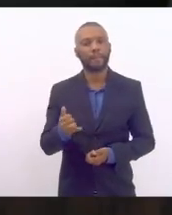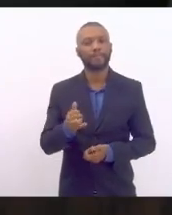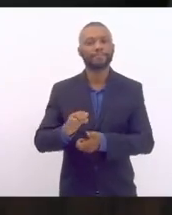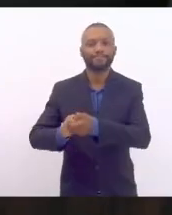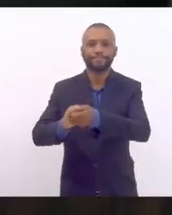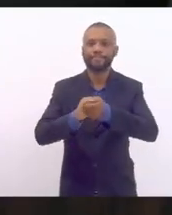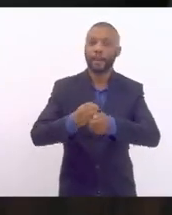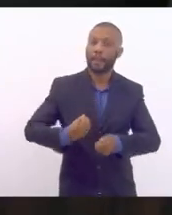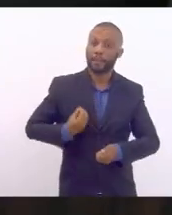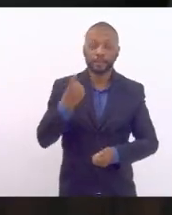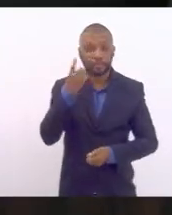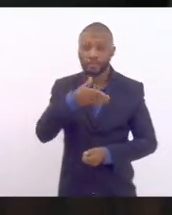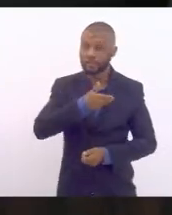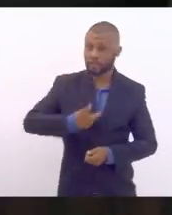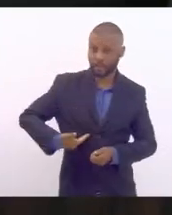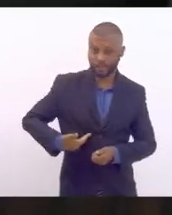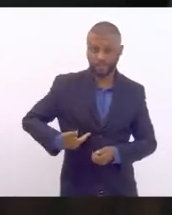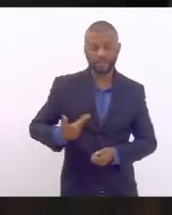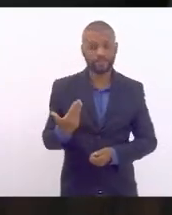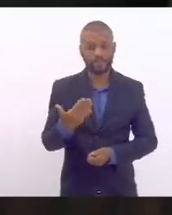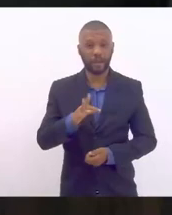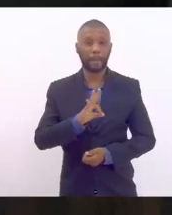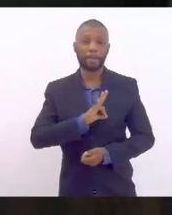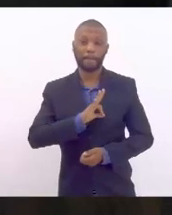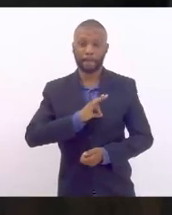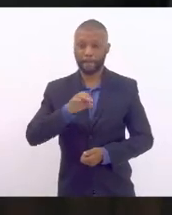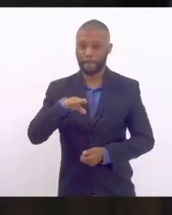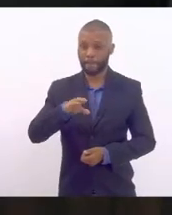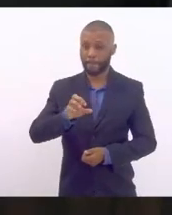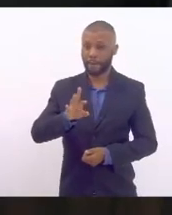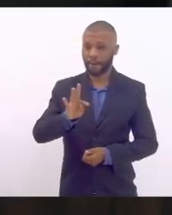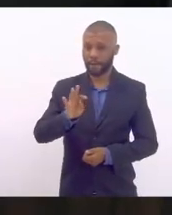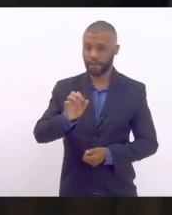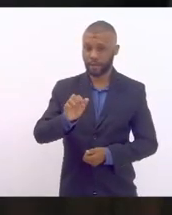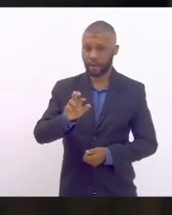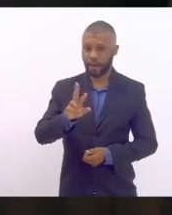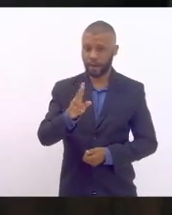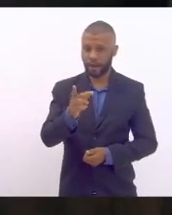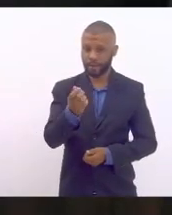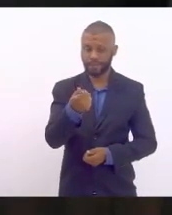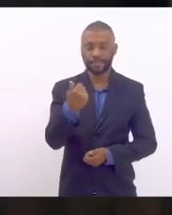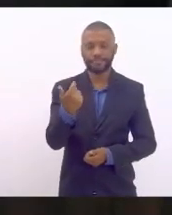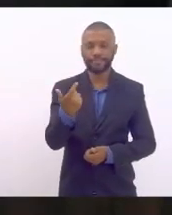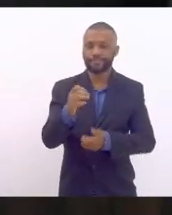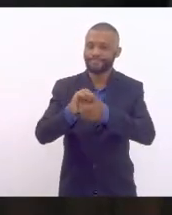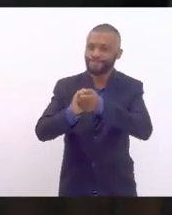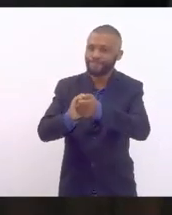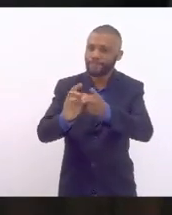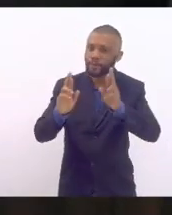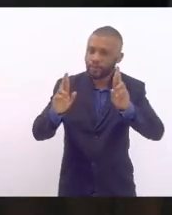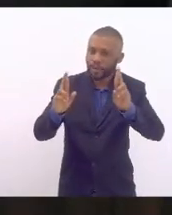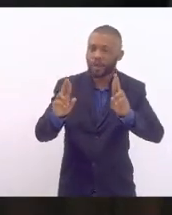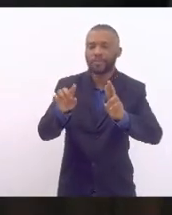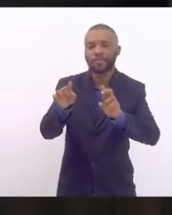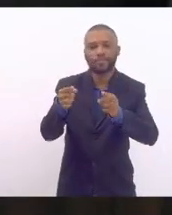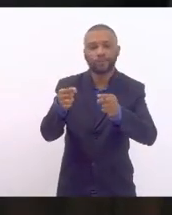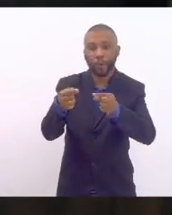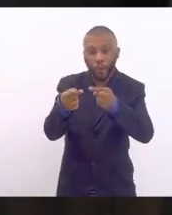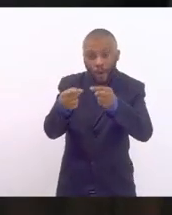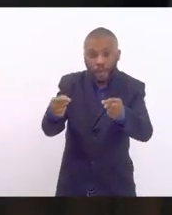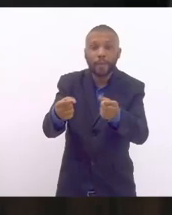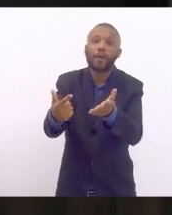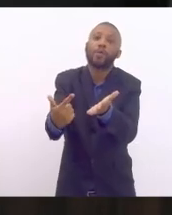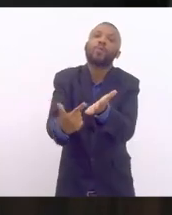a presença dos deputados estaduais deputada Martha Rocha o sucesso Nossa lançamento do